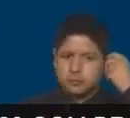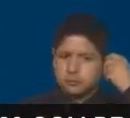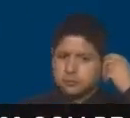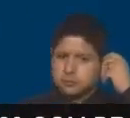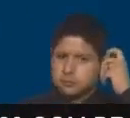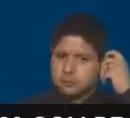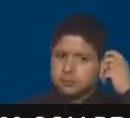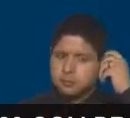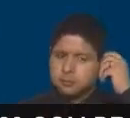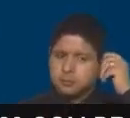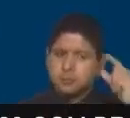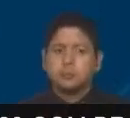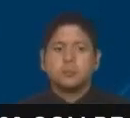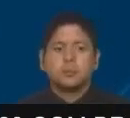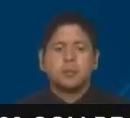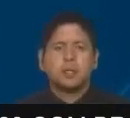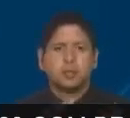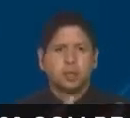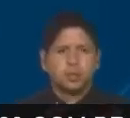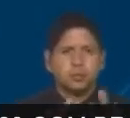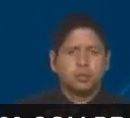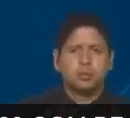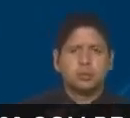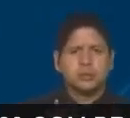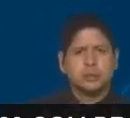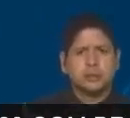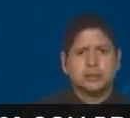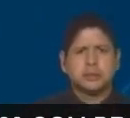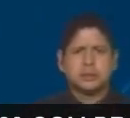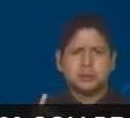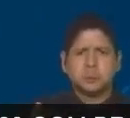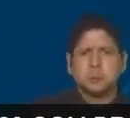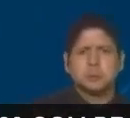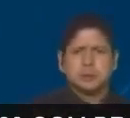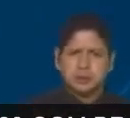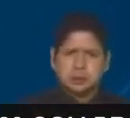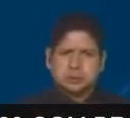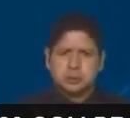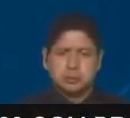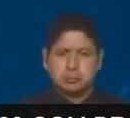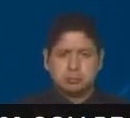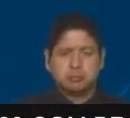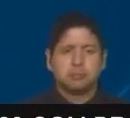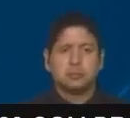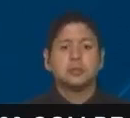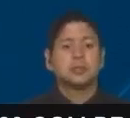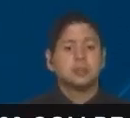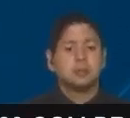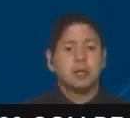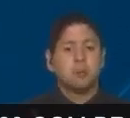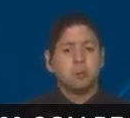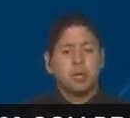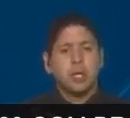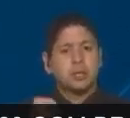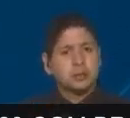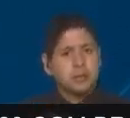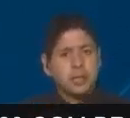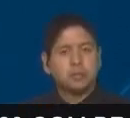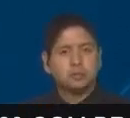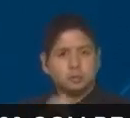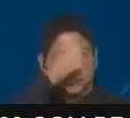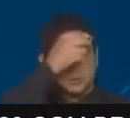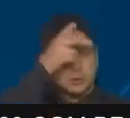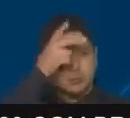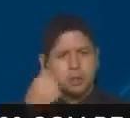Disque 100, mapear rodovias com denúncias de exploração sexual de menores e apoiar estados e municípios